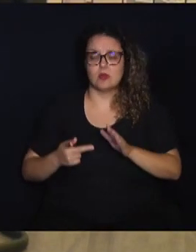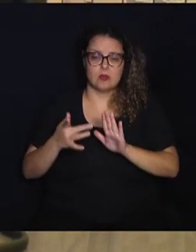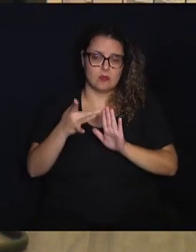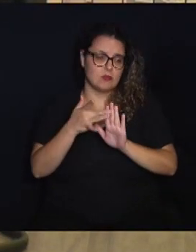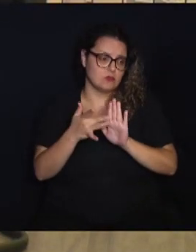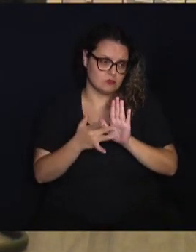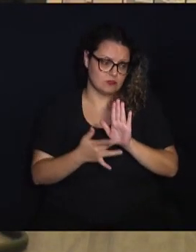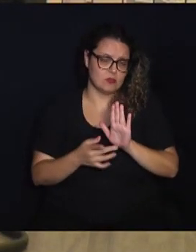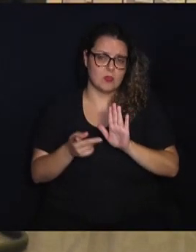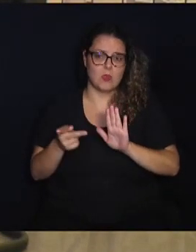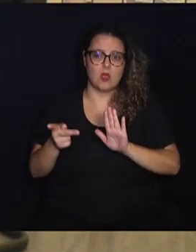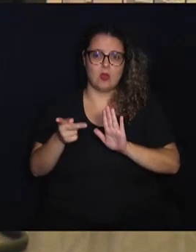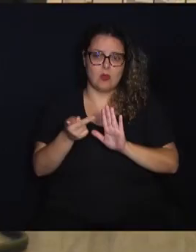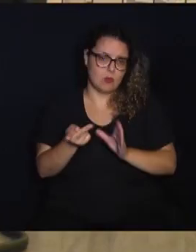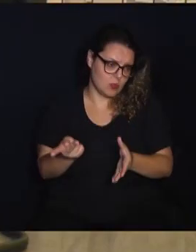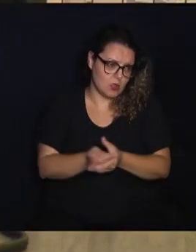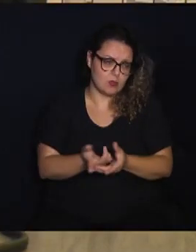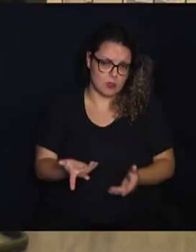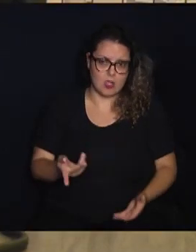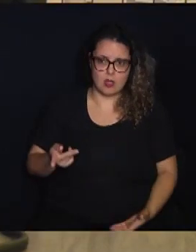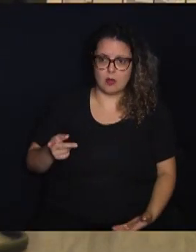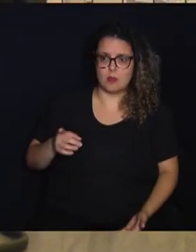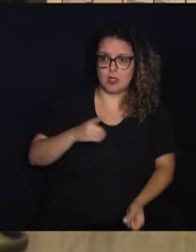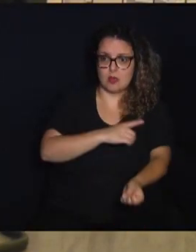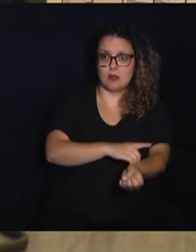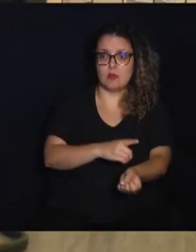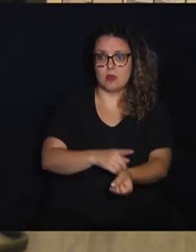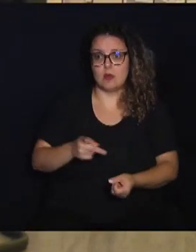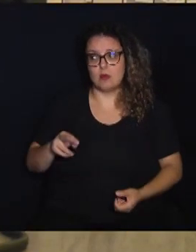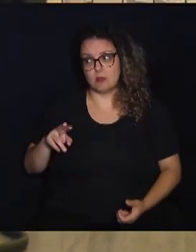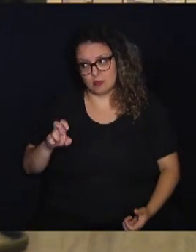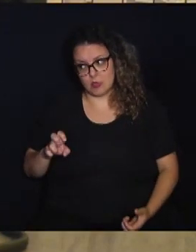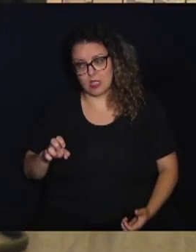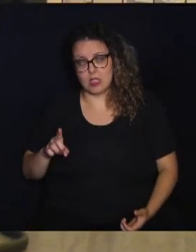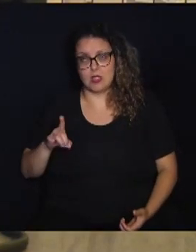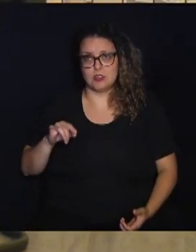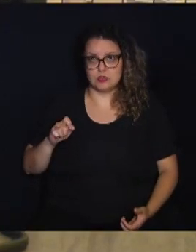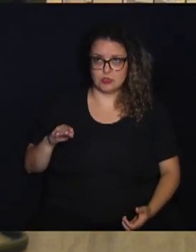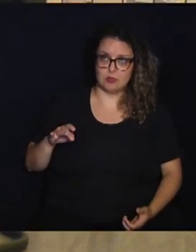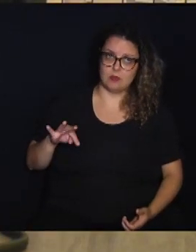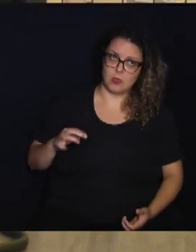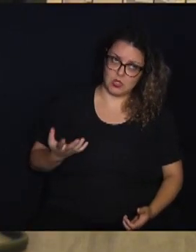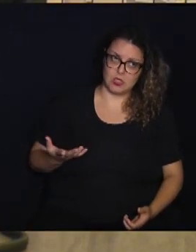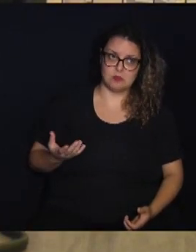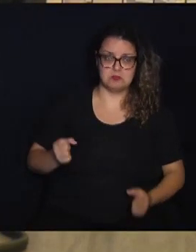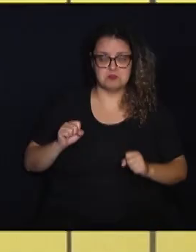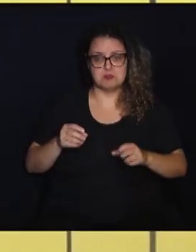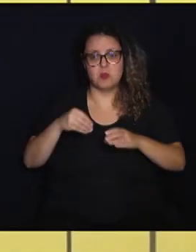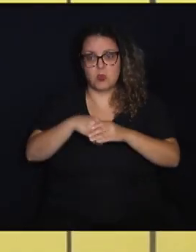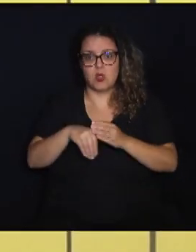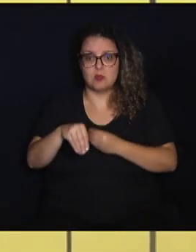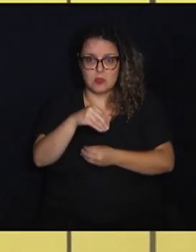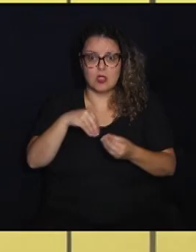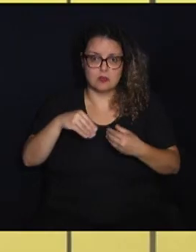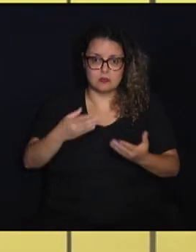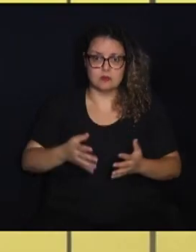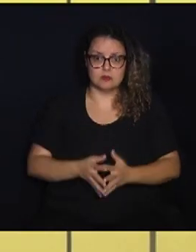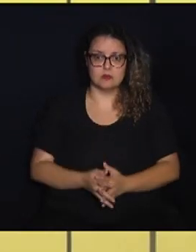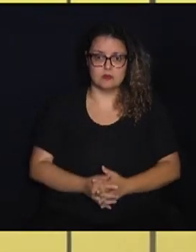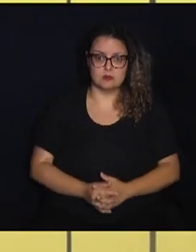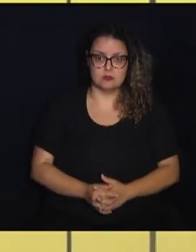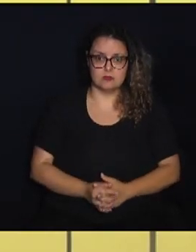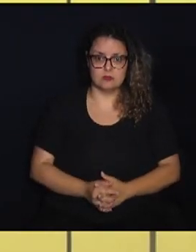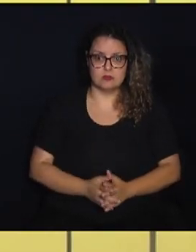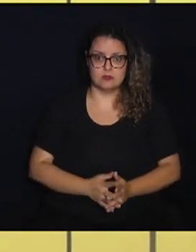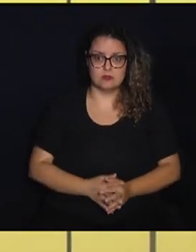pessoas que têm diabetes. Pré-diabetes a gente consegue incluir isso dentro do bolo. A